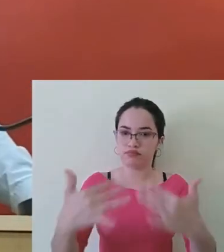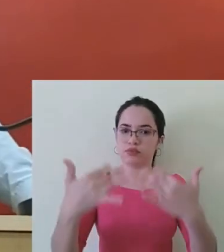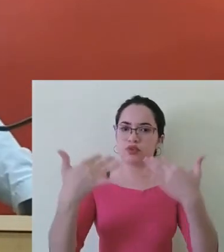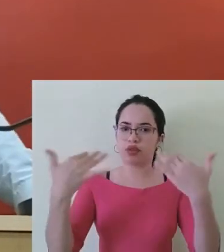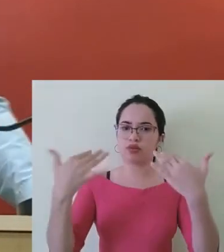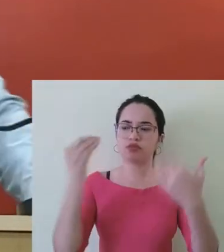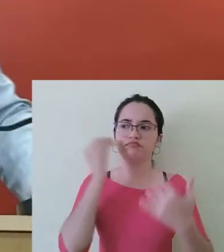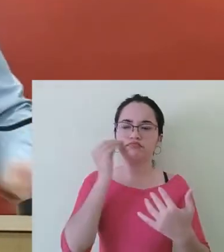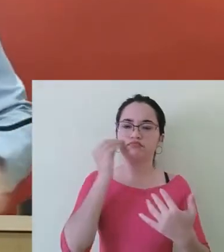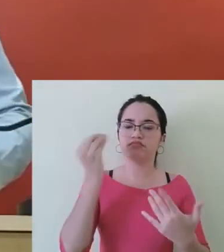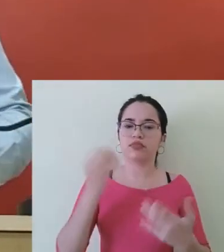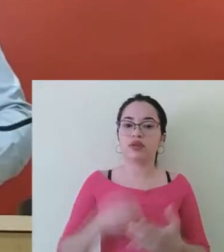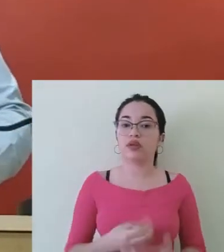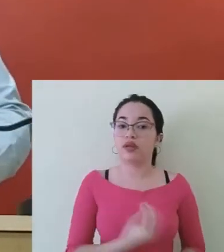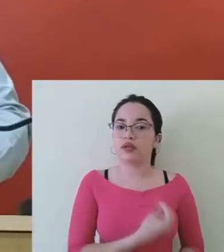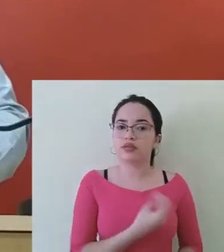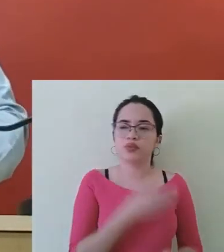isso. Existem